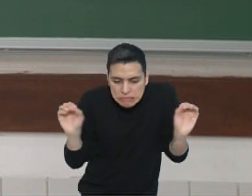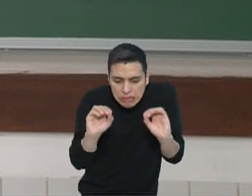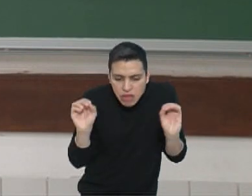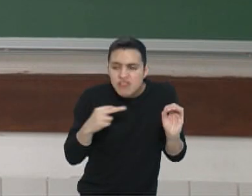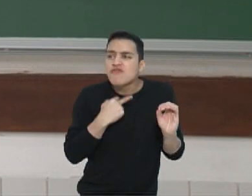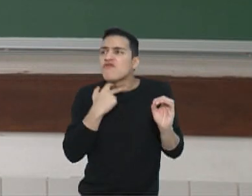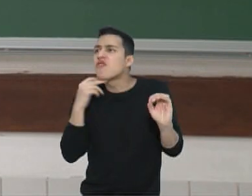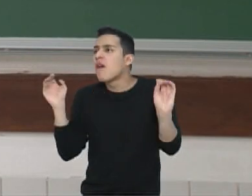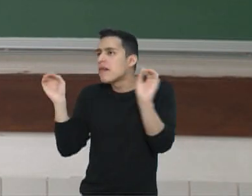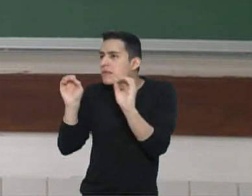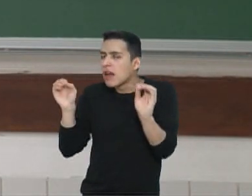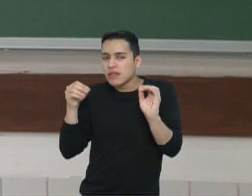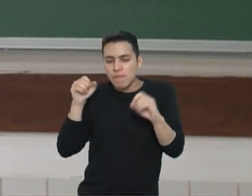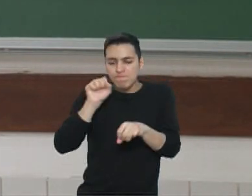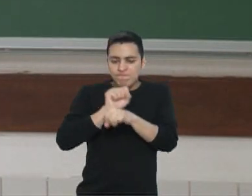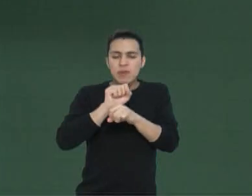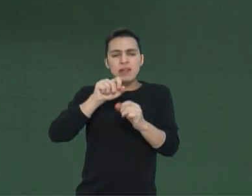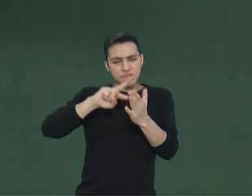uma voz.